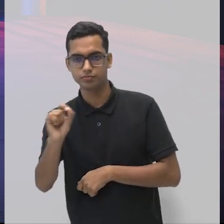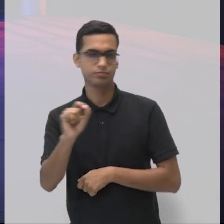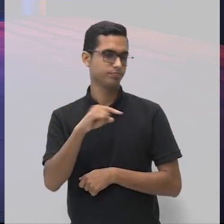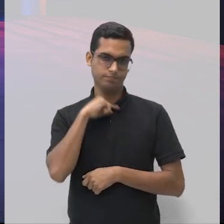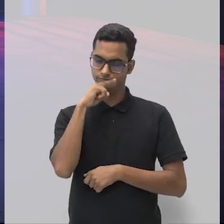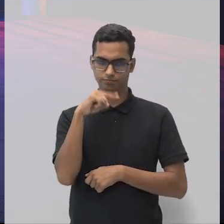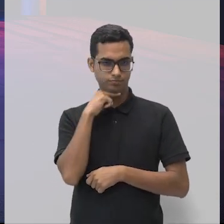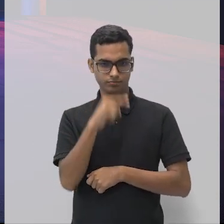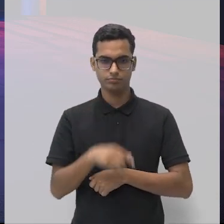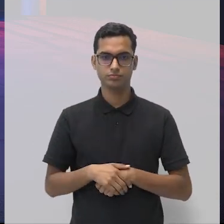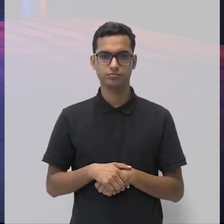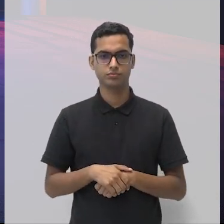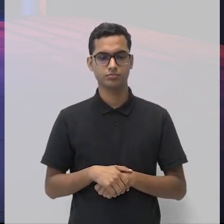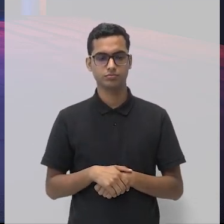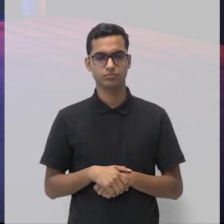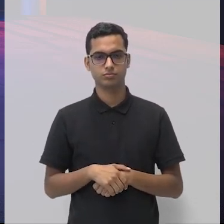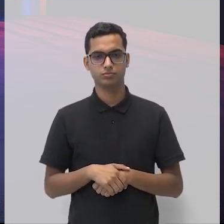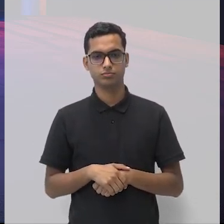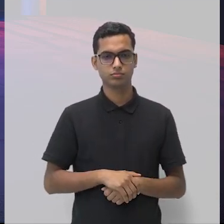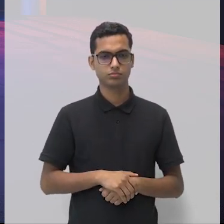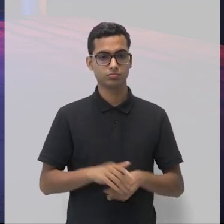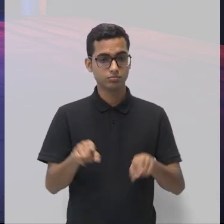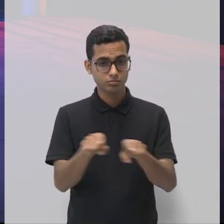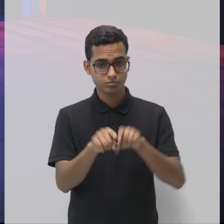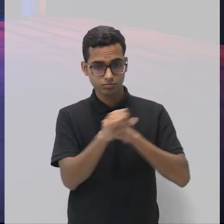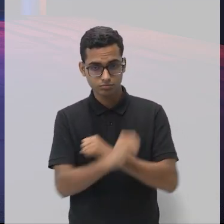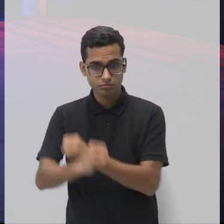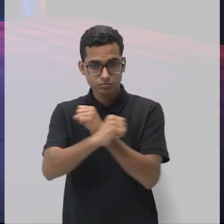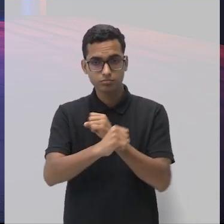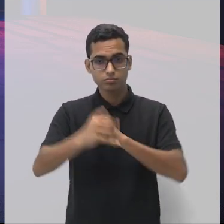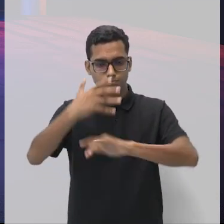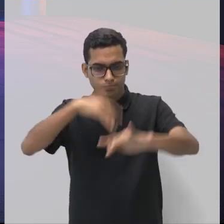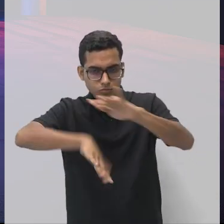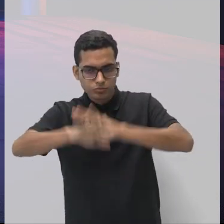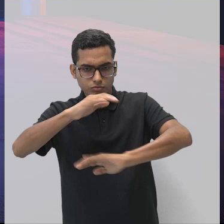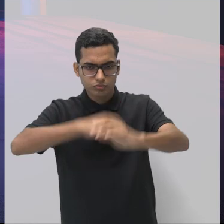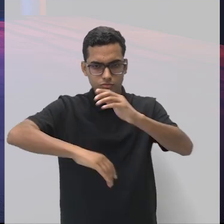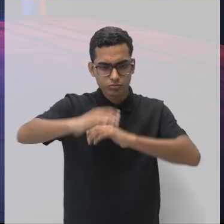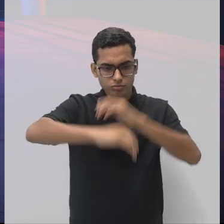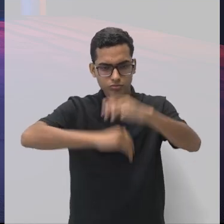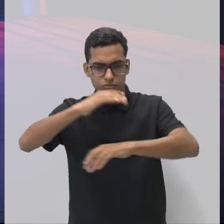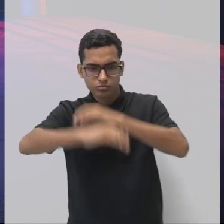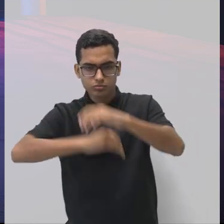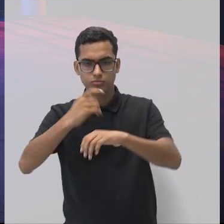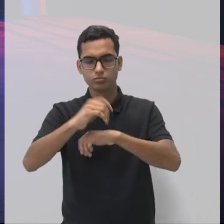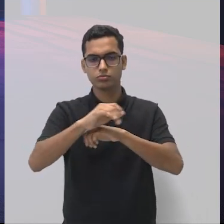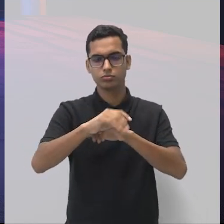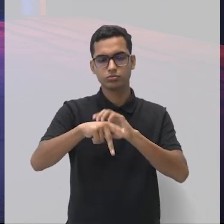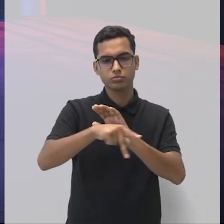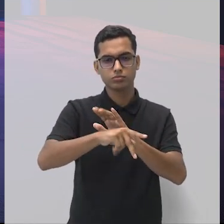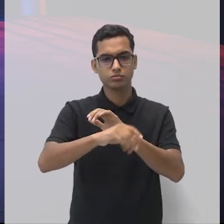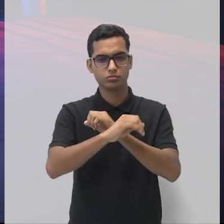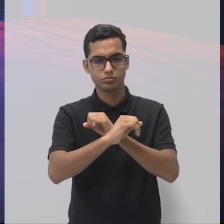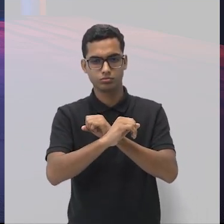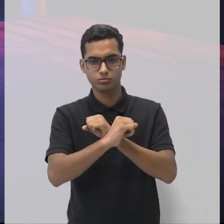por fim, nós temos aí a de defesa, que é o que vocês estão vendo, tá certo?